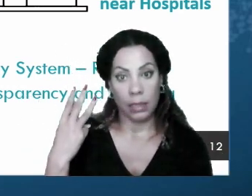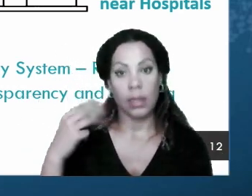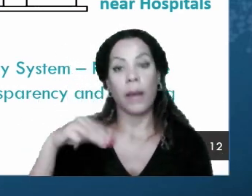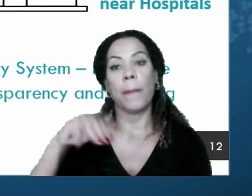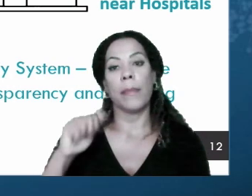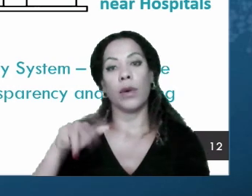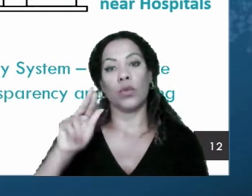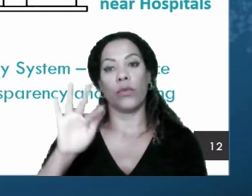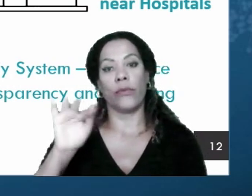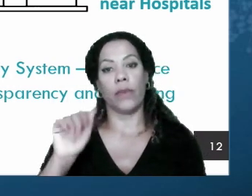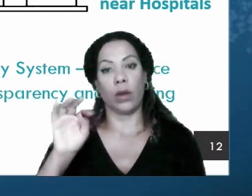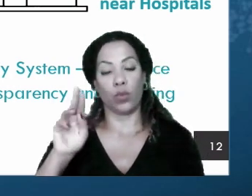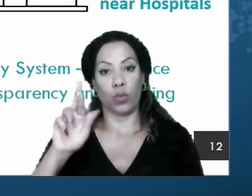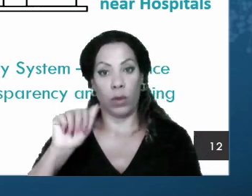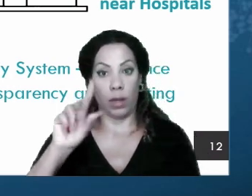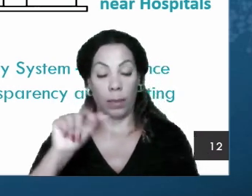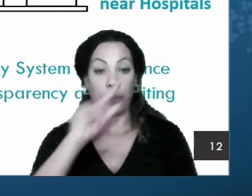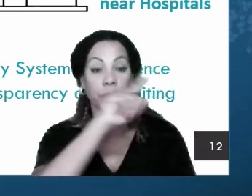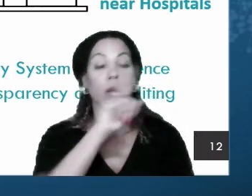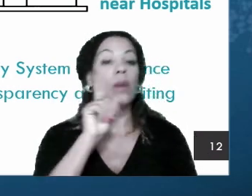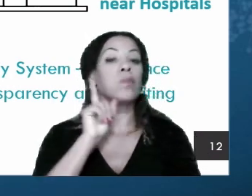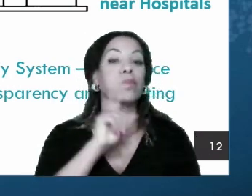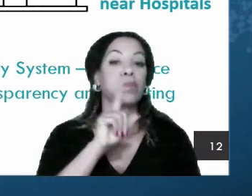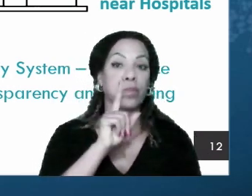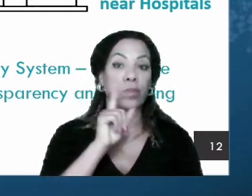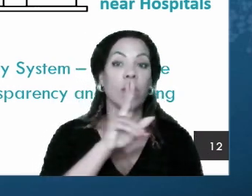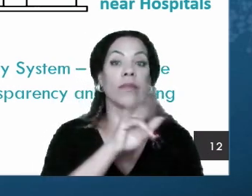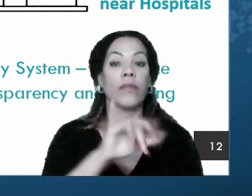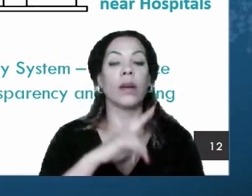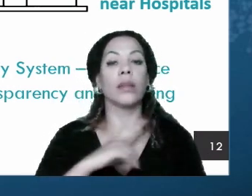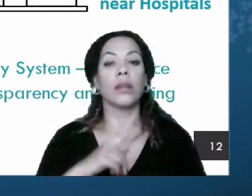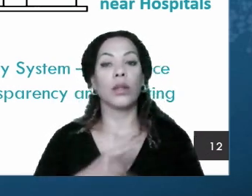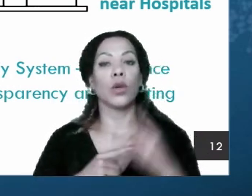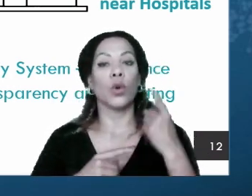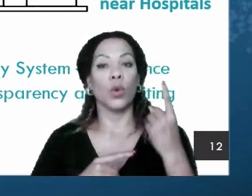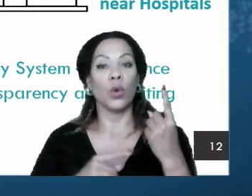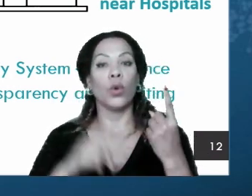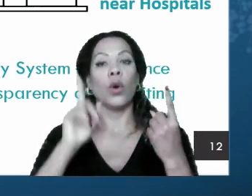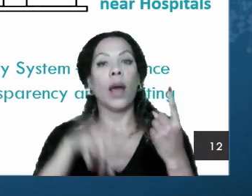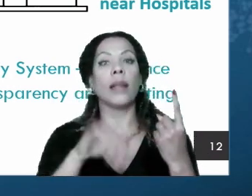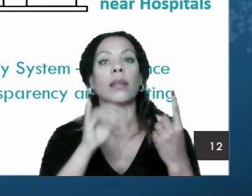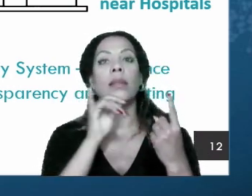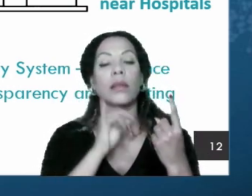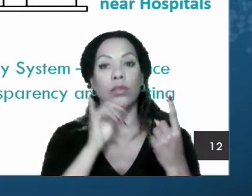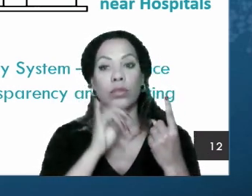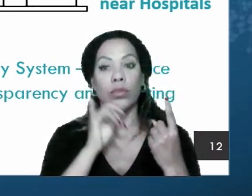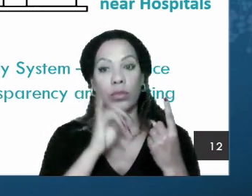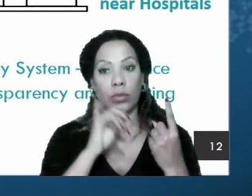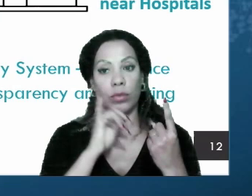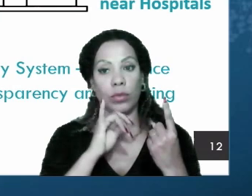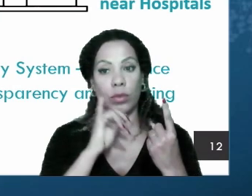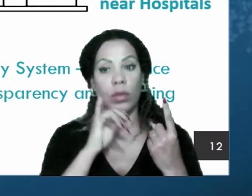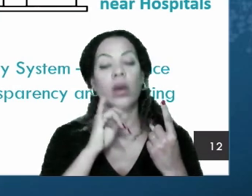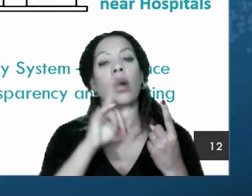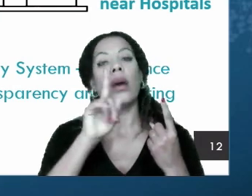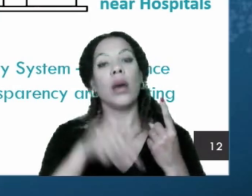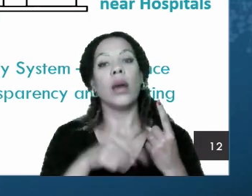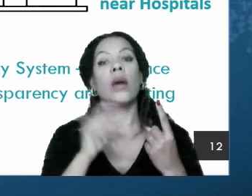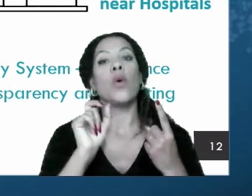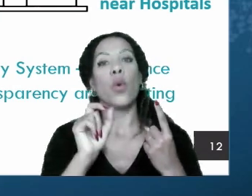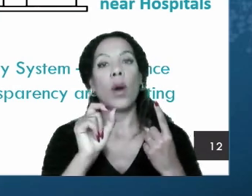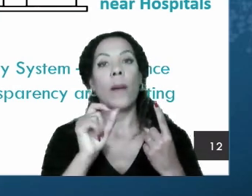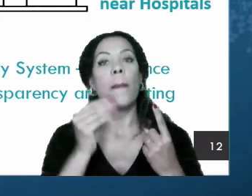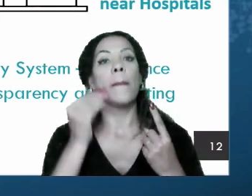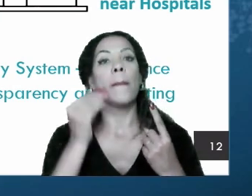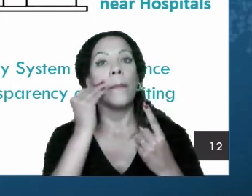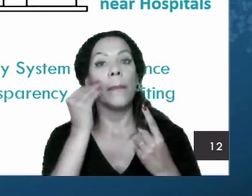Estados Unidos. Uma delas será uma unidade de teste justamente para que se